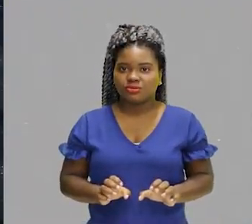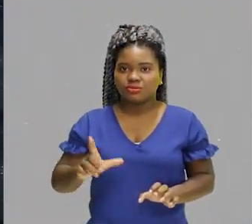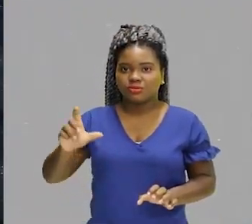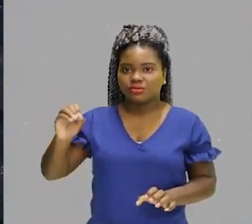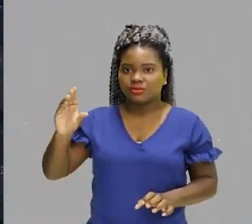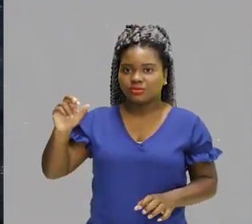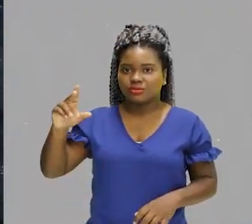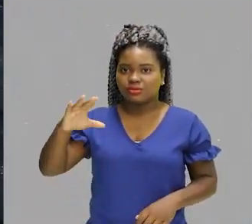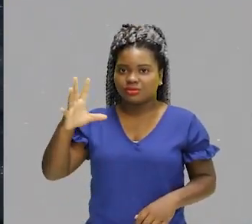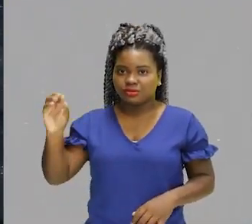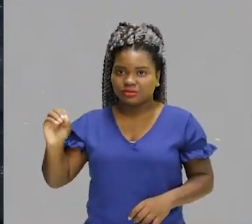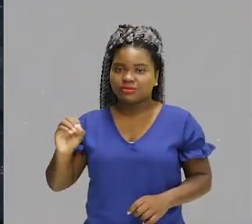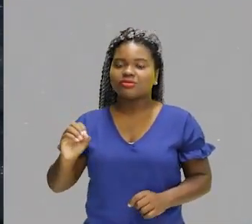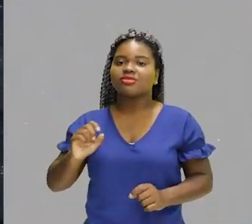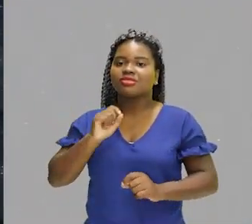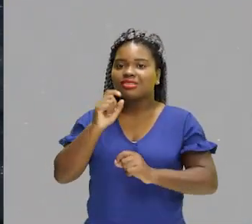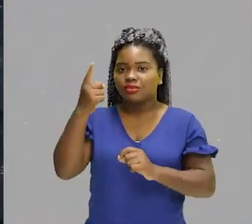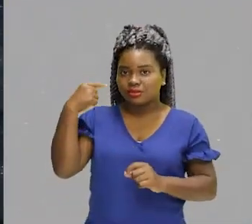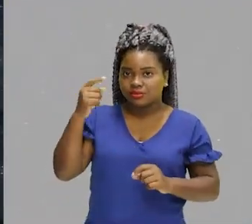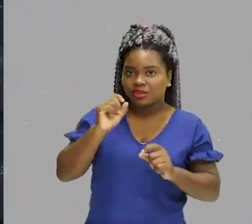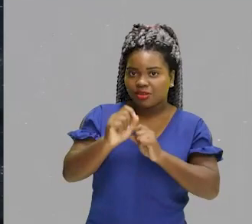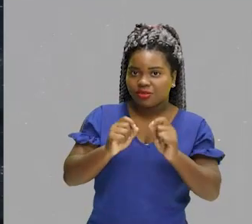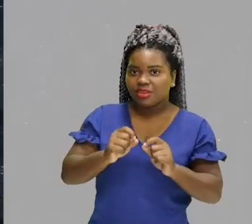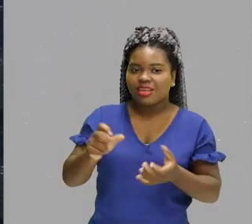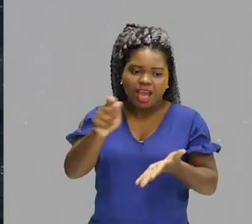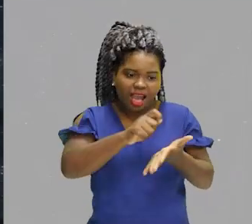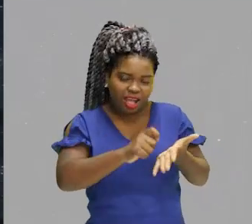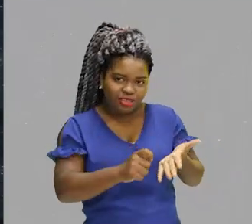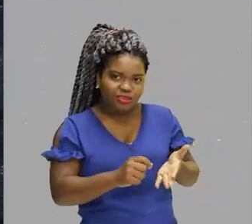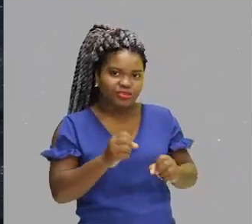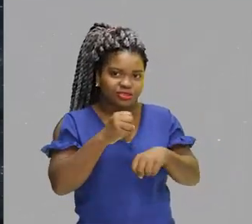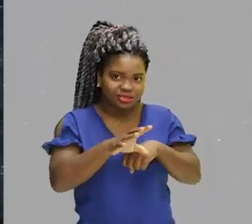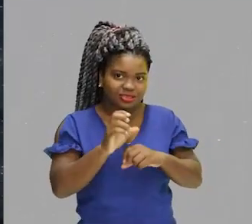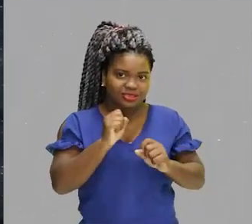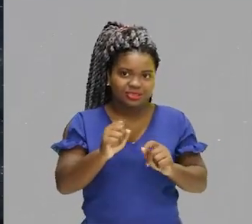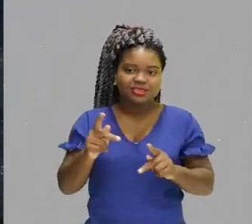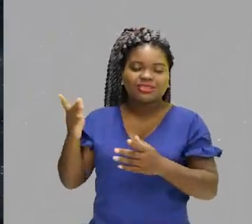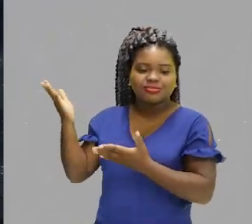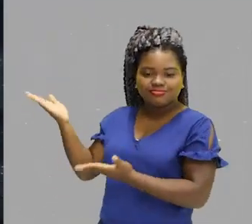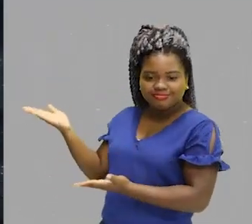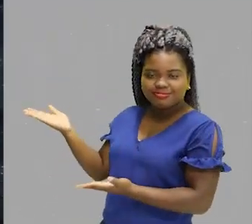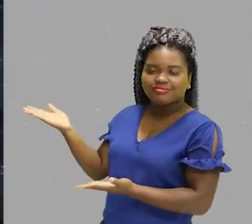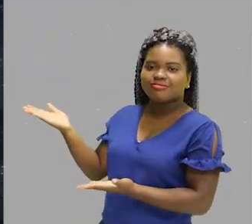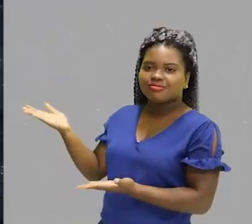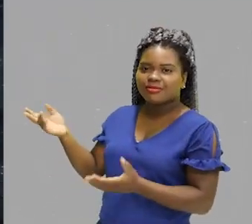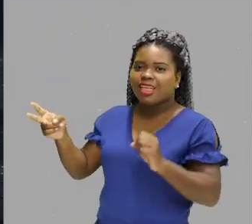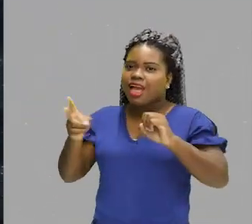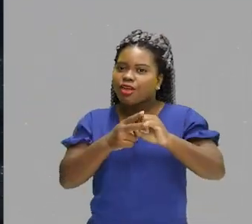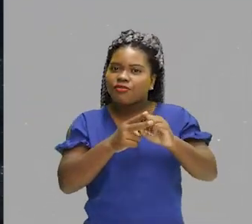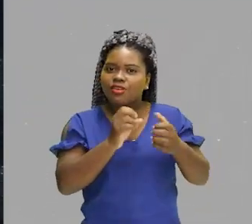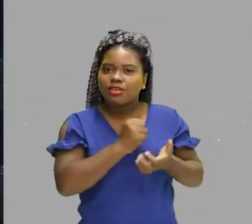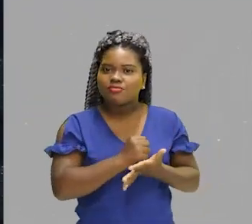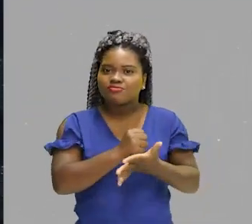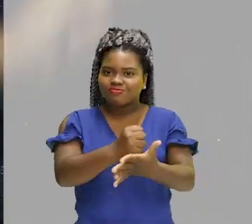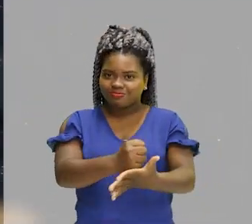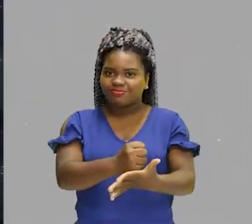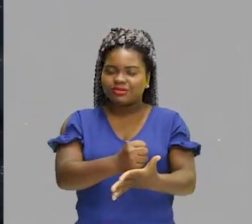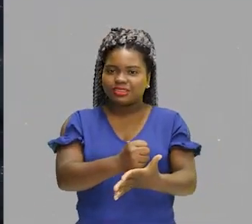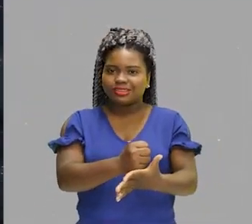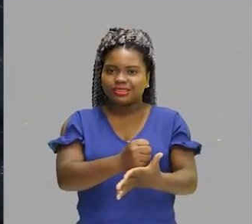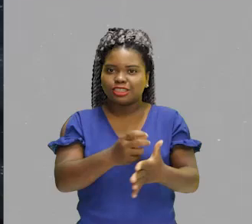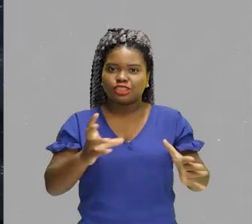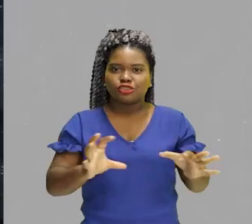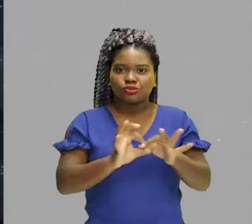anotem aí, verbo auxiliar mais conectivo quando for necessário, tá, gente? Mais o